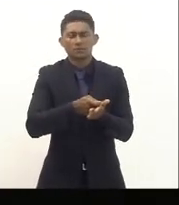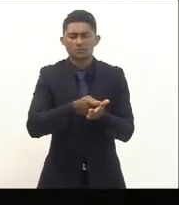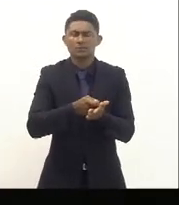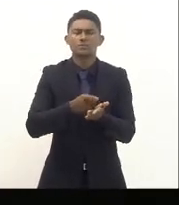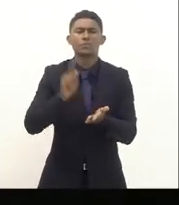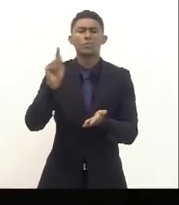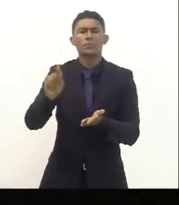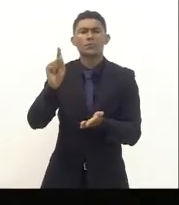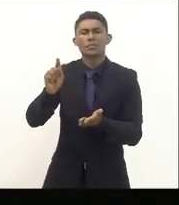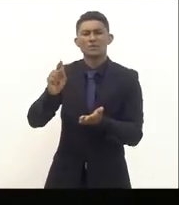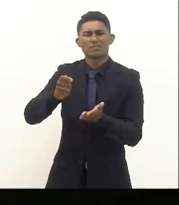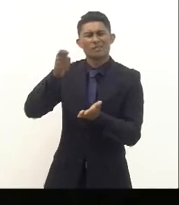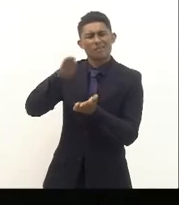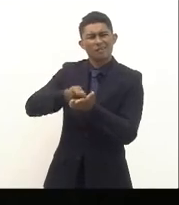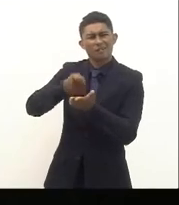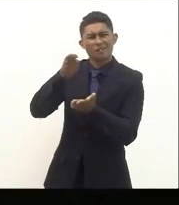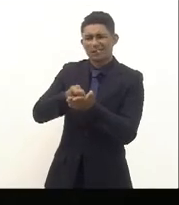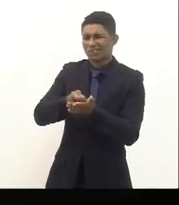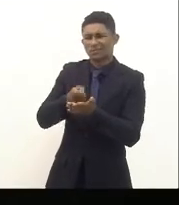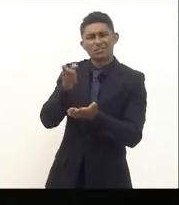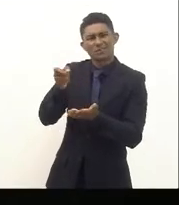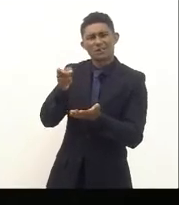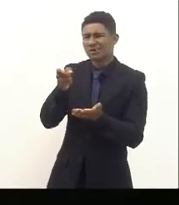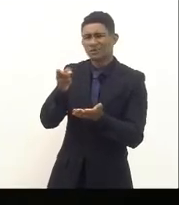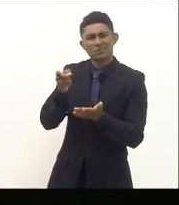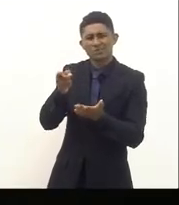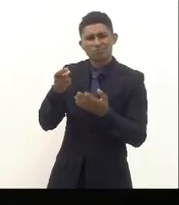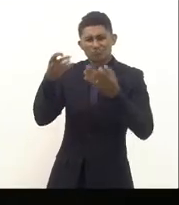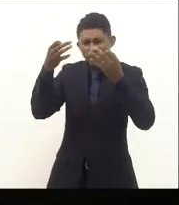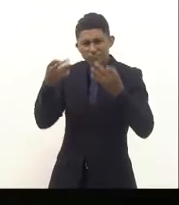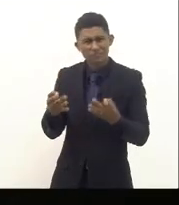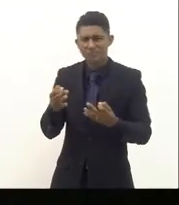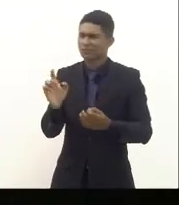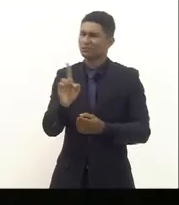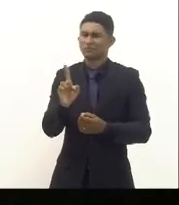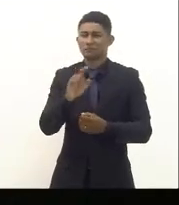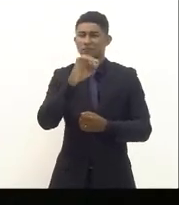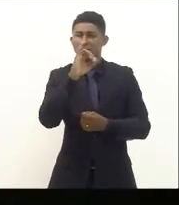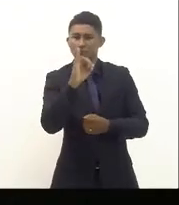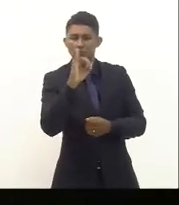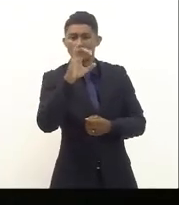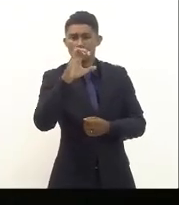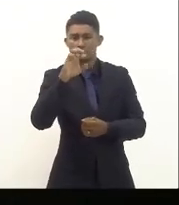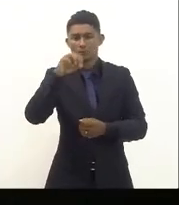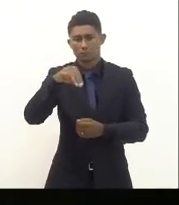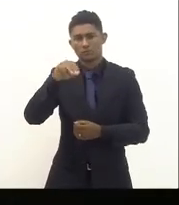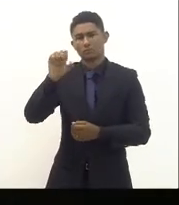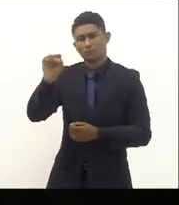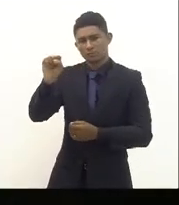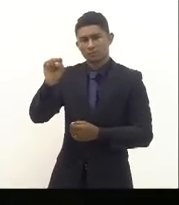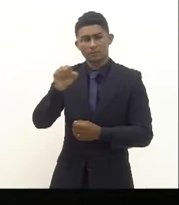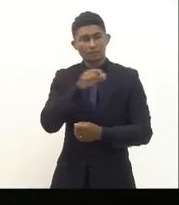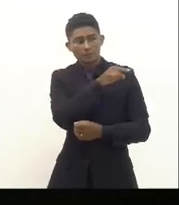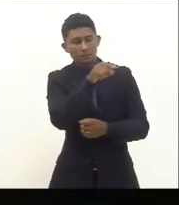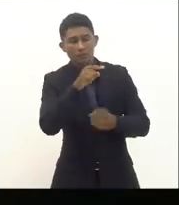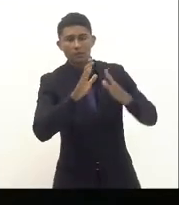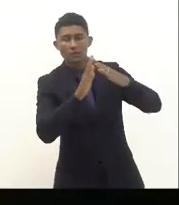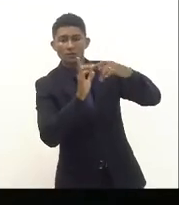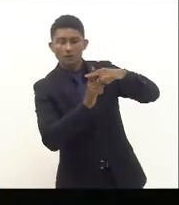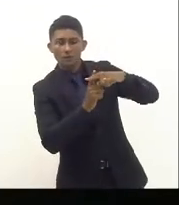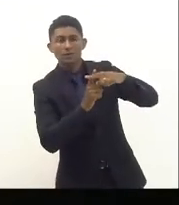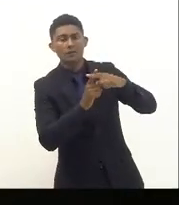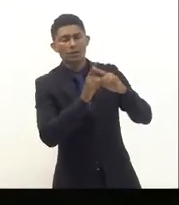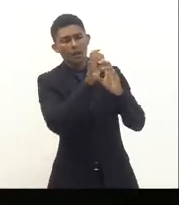uma cobrança absurda indevida do ICMS nas contas de luz das